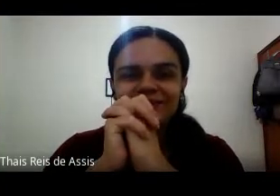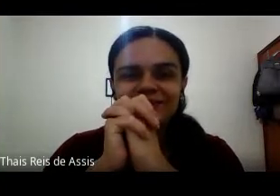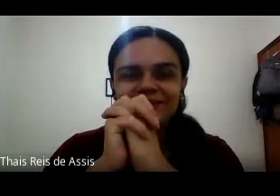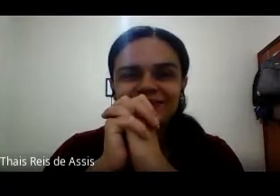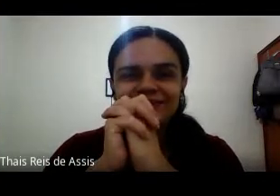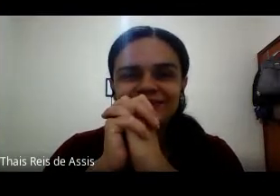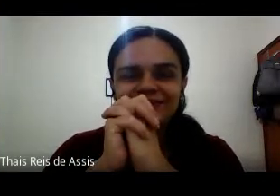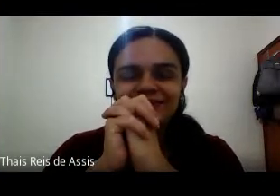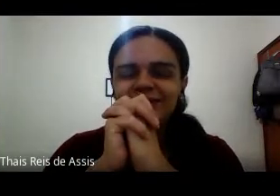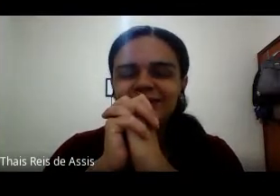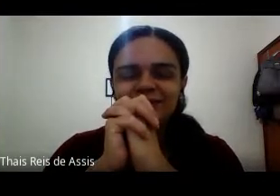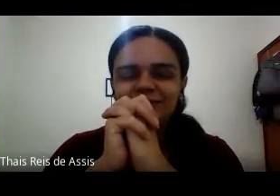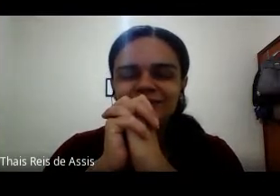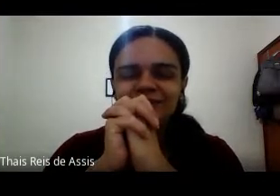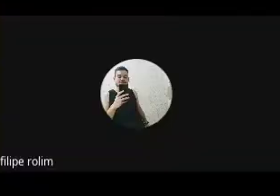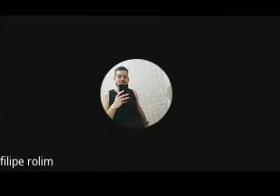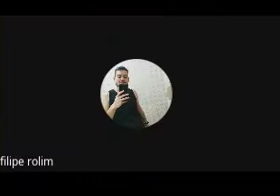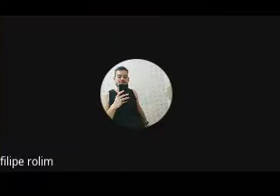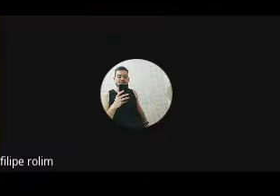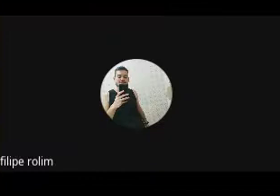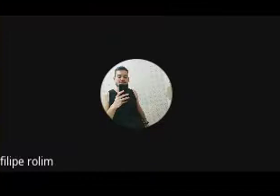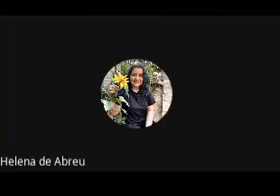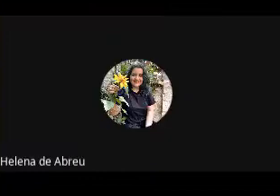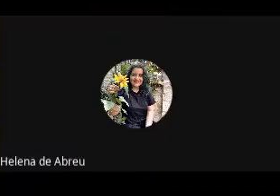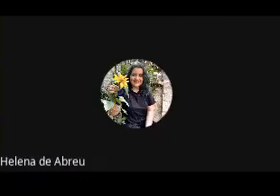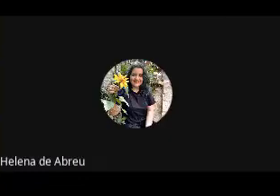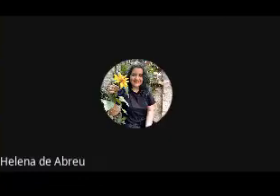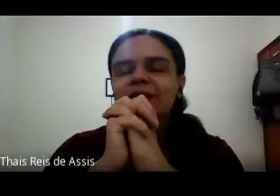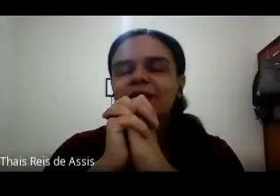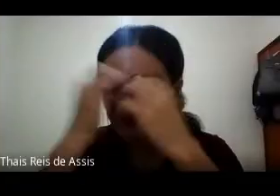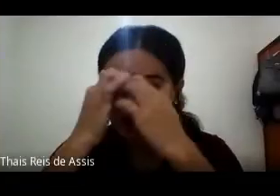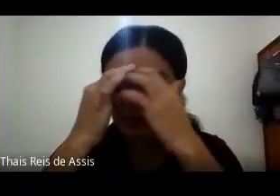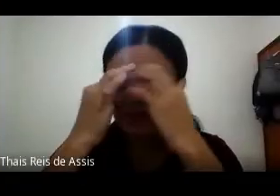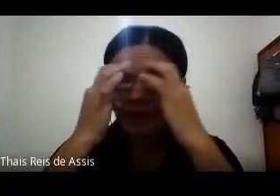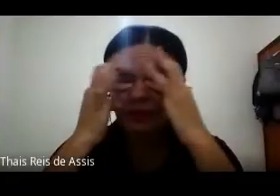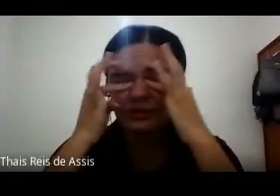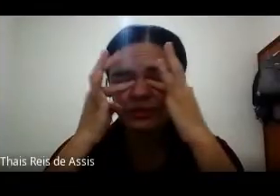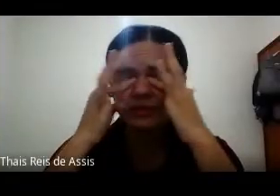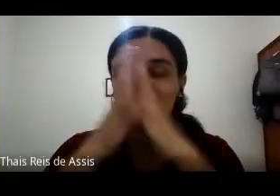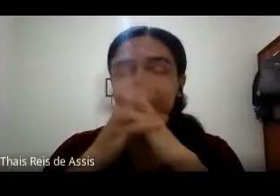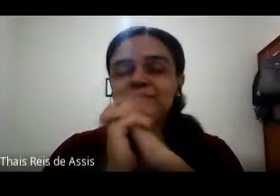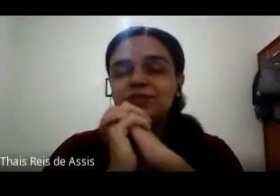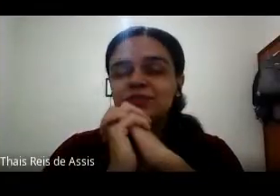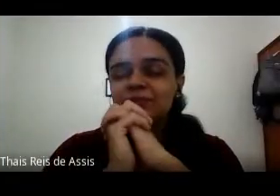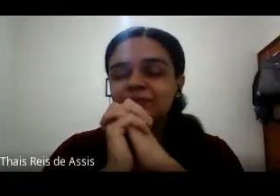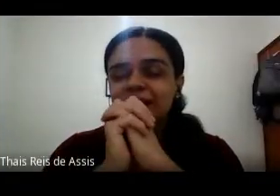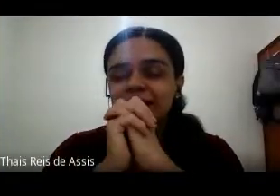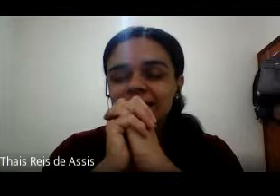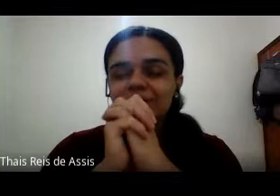né? Tudo a ver com muita educação, Não. não. Quando eu fui casar, fui primeiro numa loja de noiva experimentar um